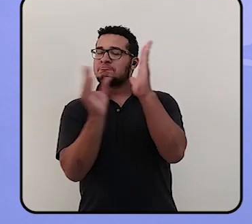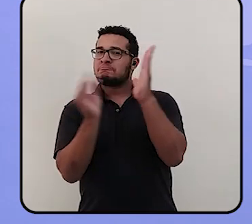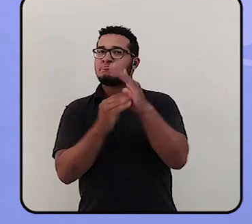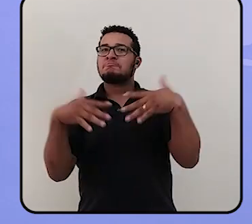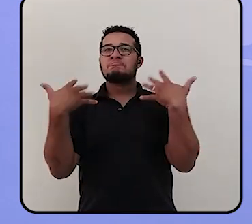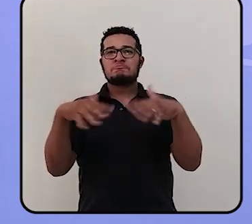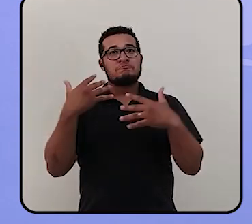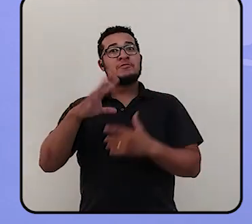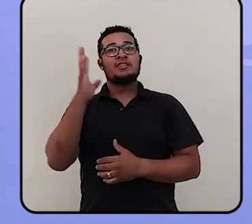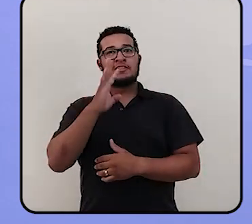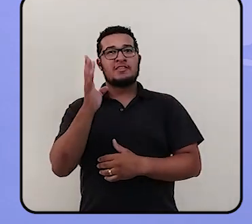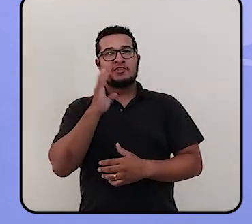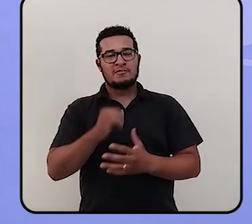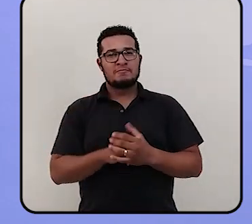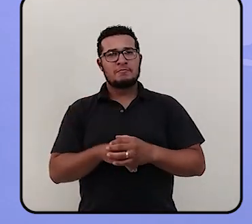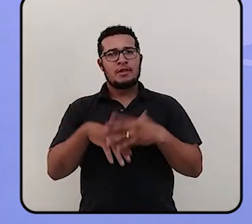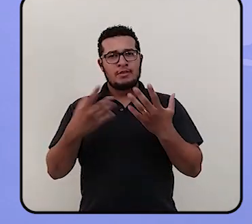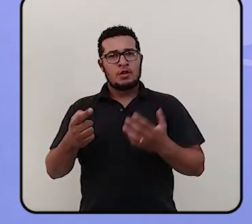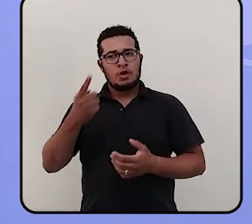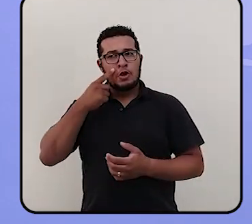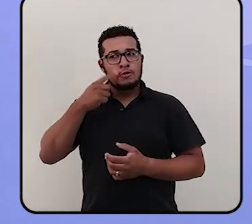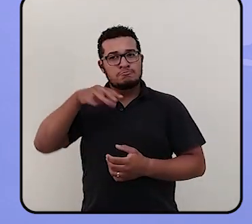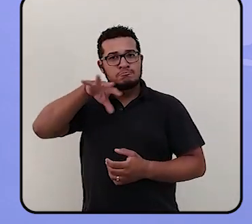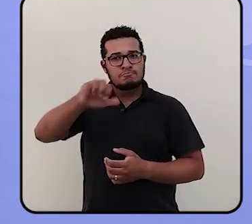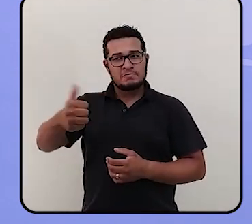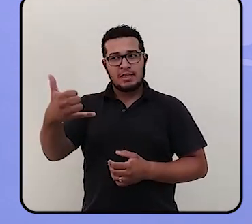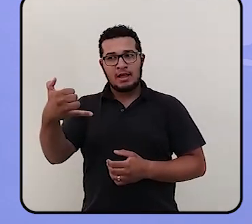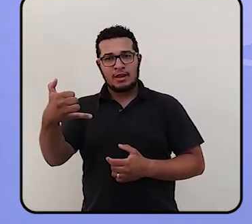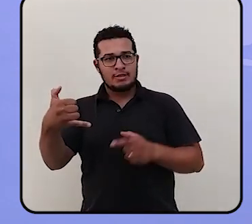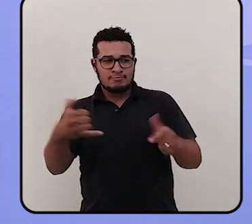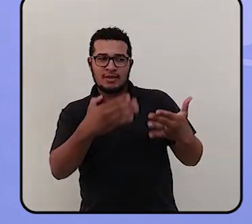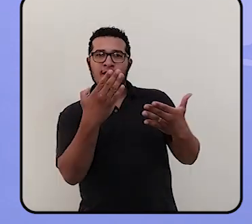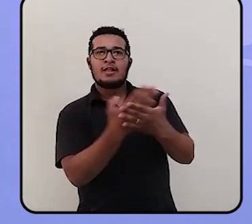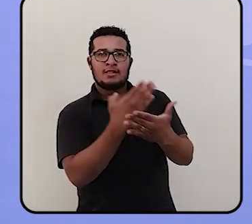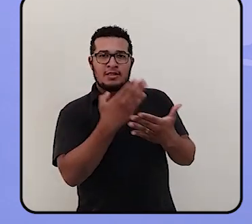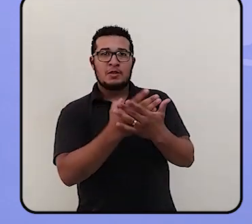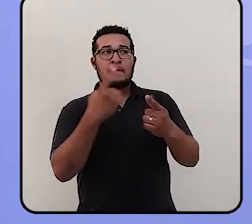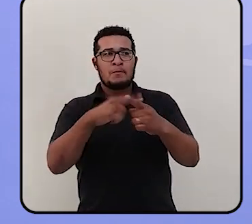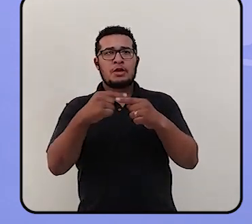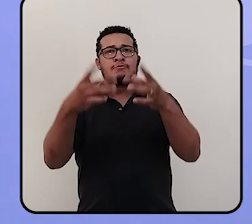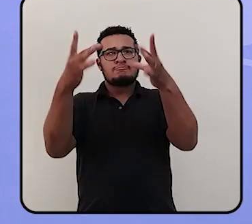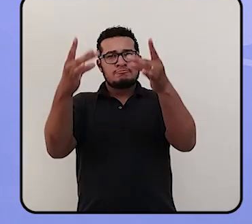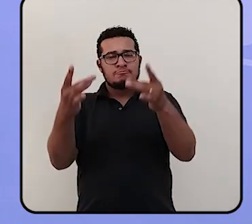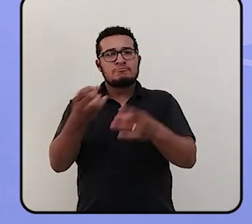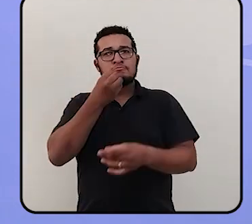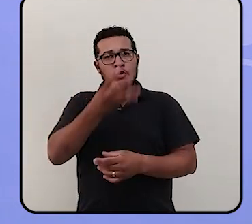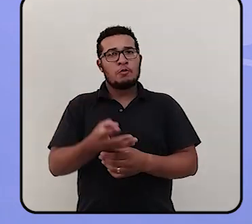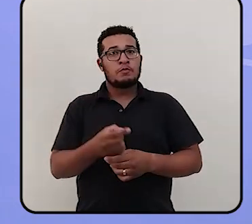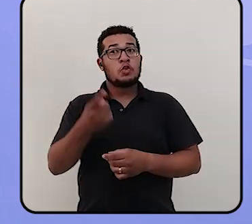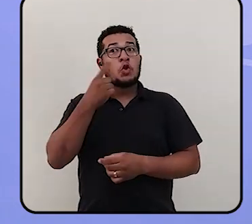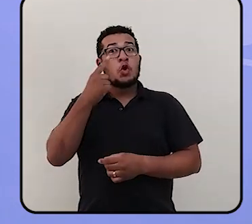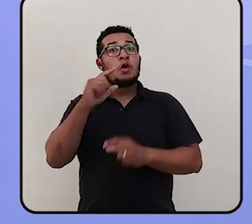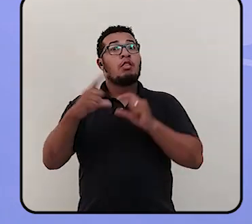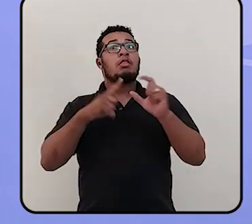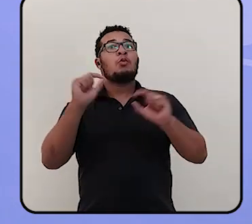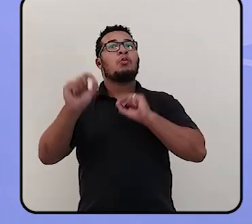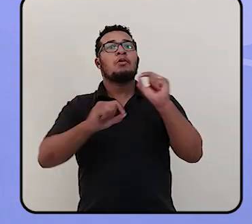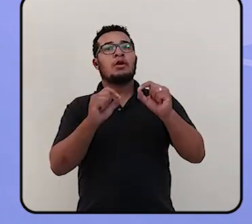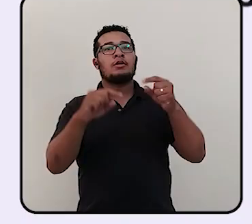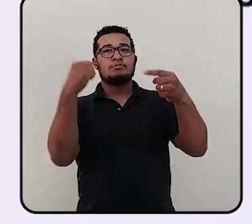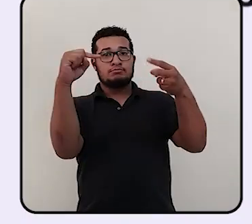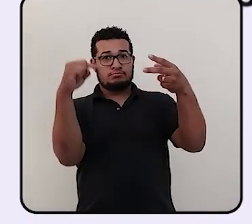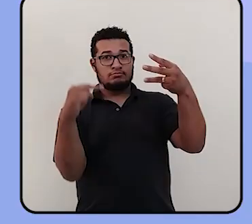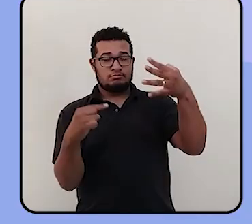de muita coisa bacana. Então, caneta e caderno na mão, porque vem muita coisa bacana. Se liga no que vem por